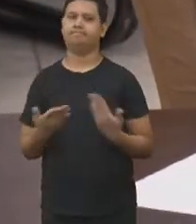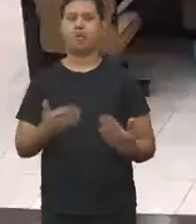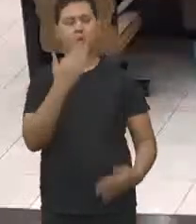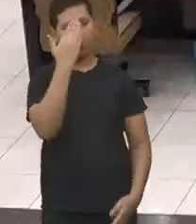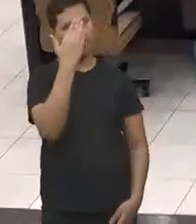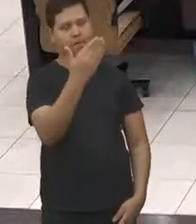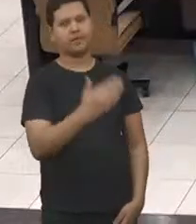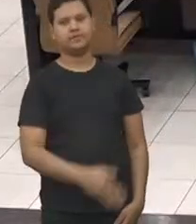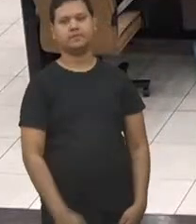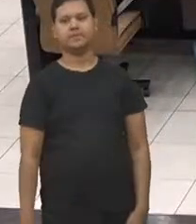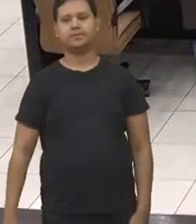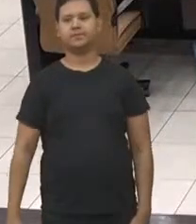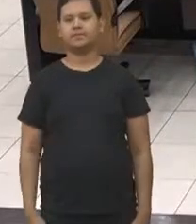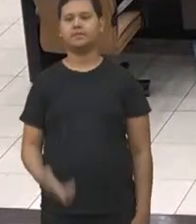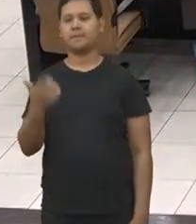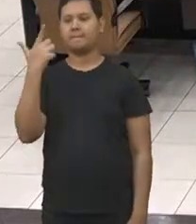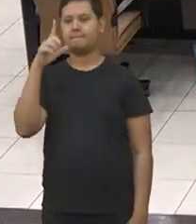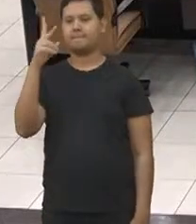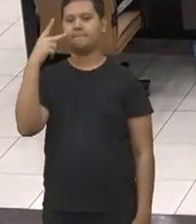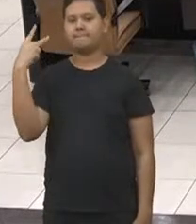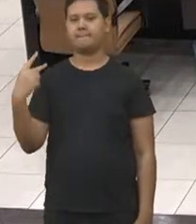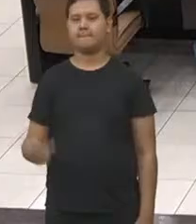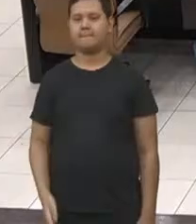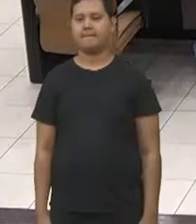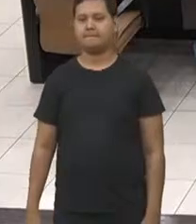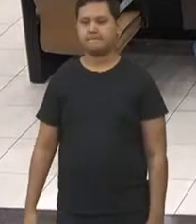contribuição. Próximo vereador.